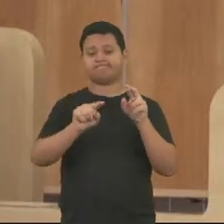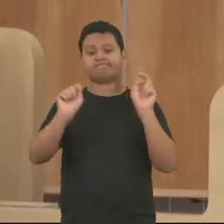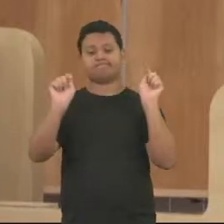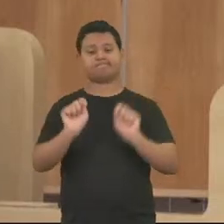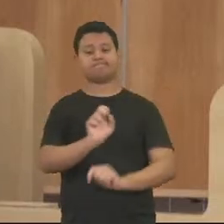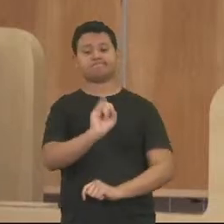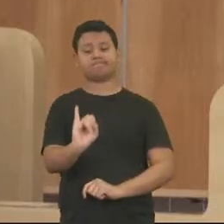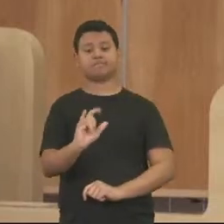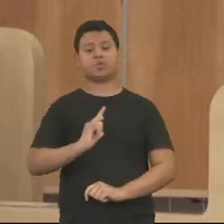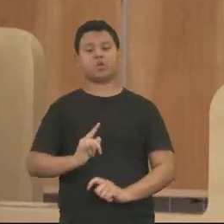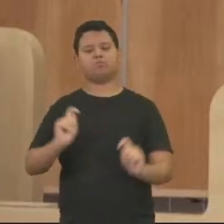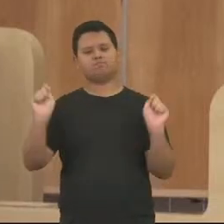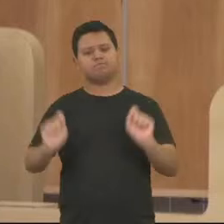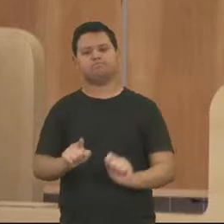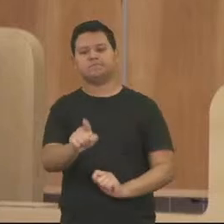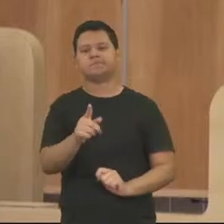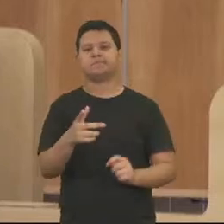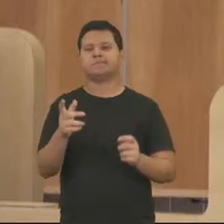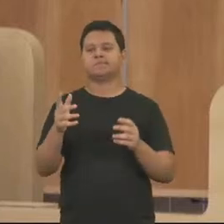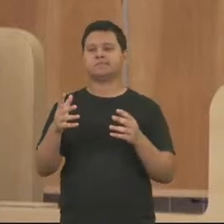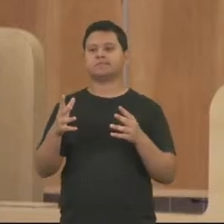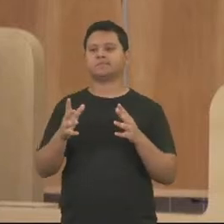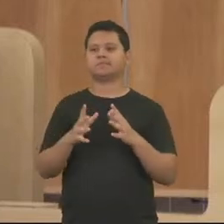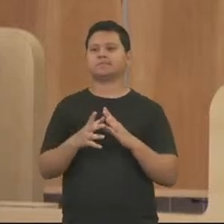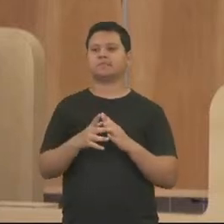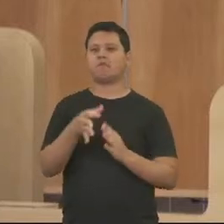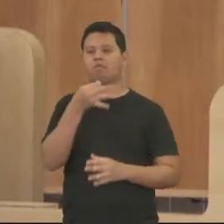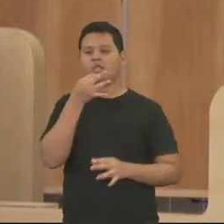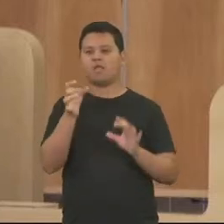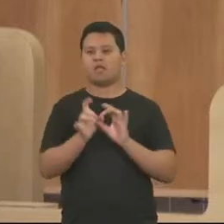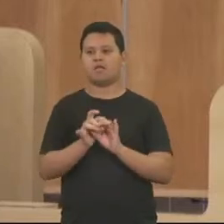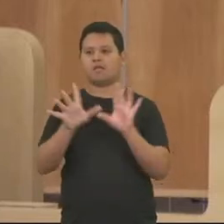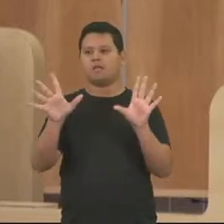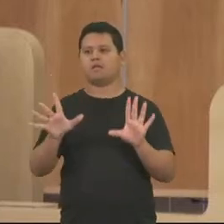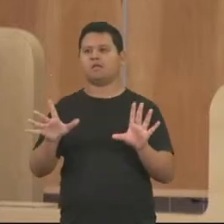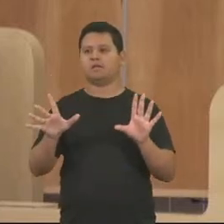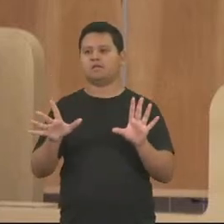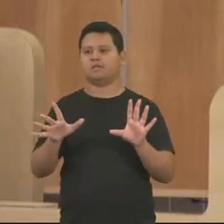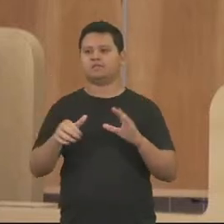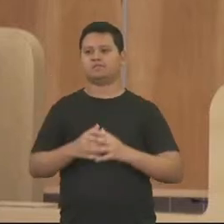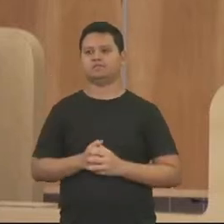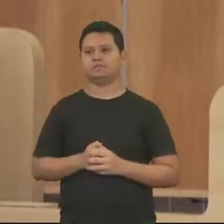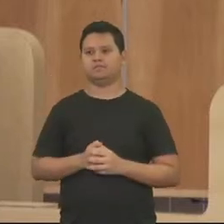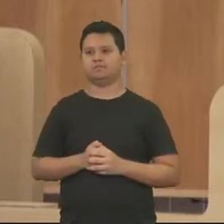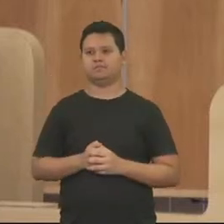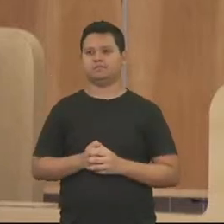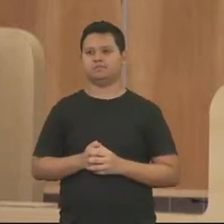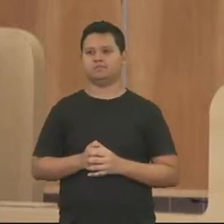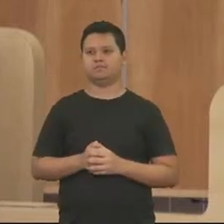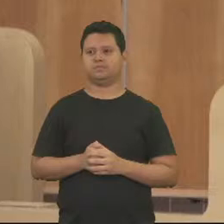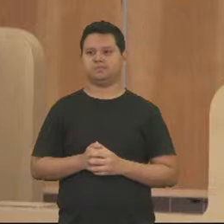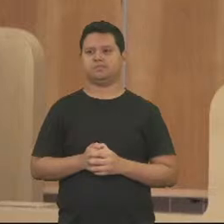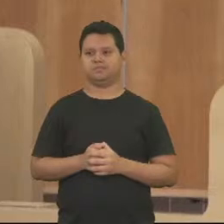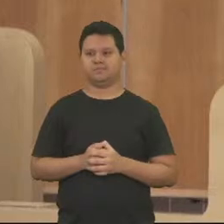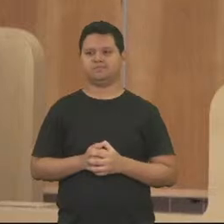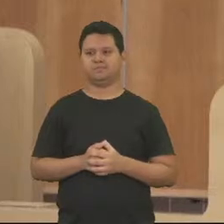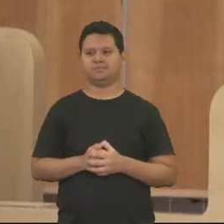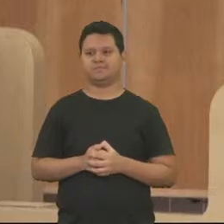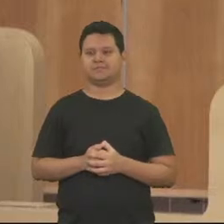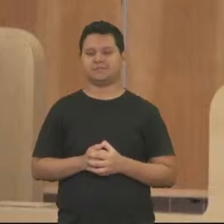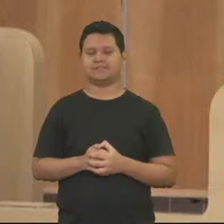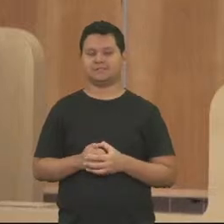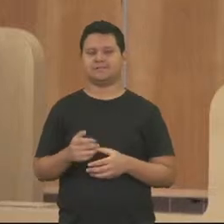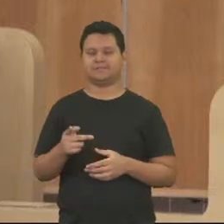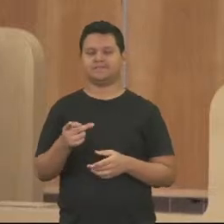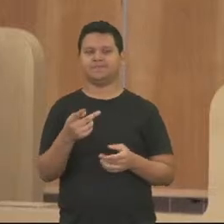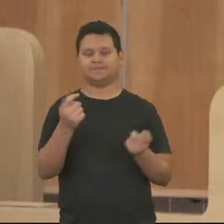gente preza tanto essa democracia, falando que a gente tem liberdade para falar e externar o nosso pensamento, a gente também